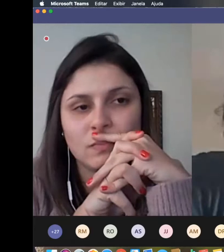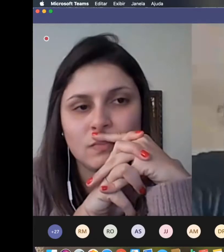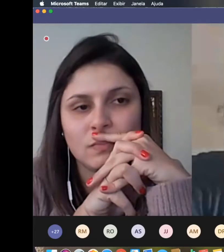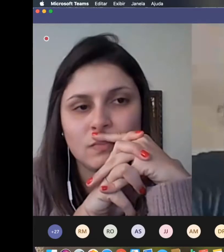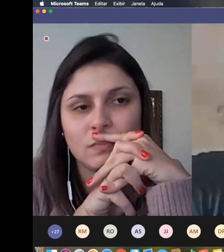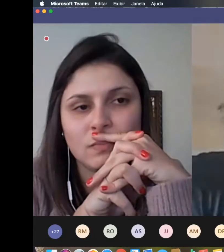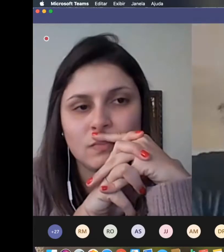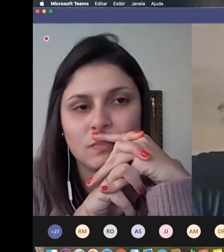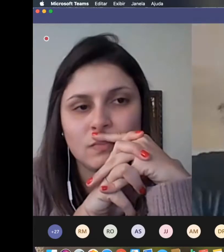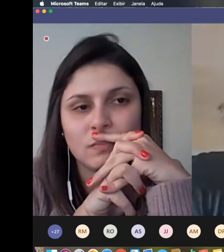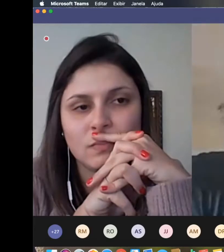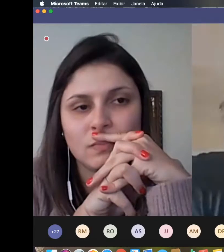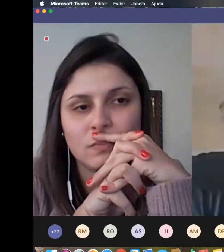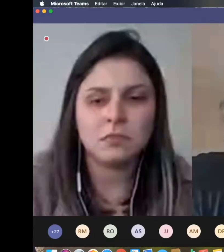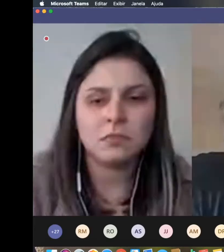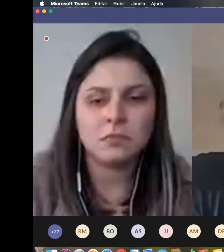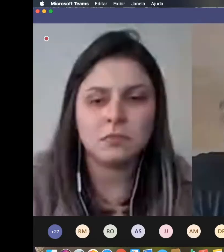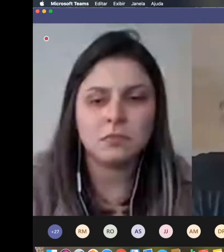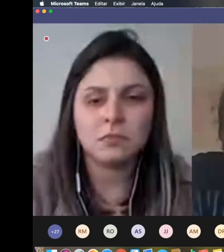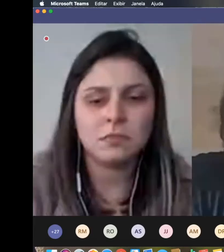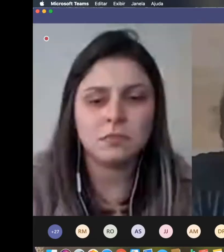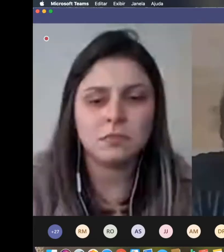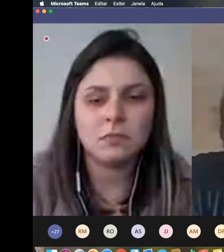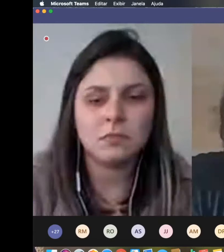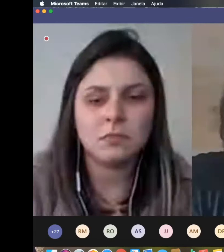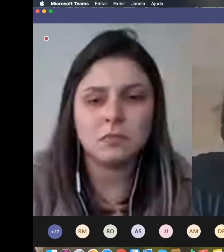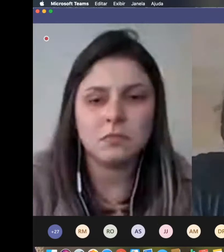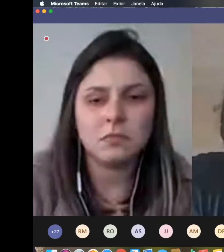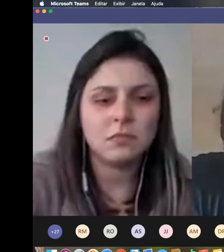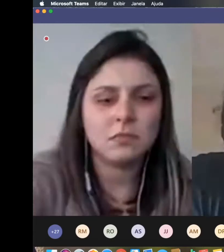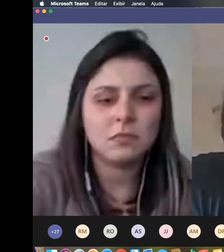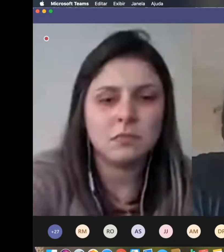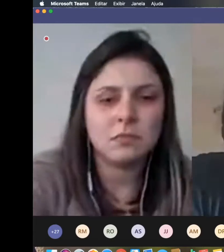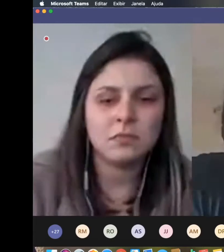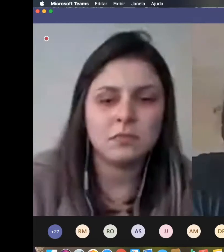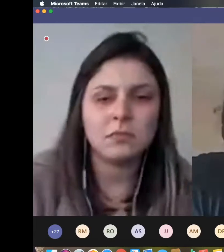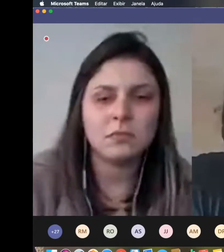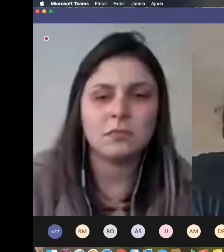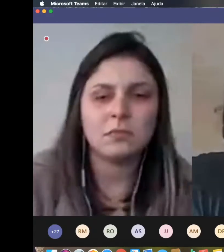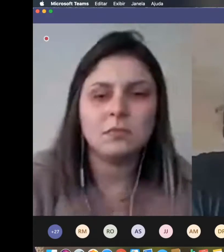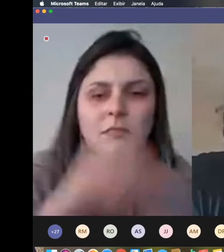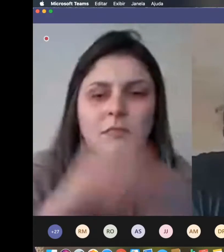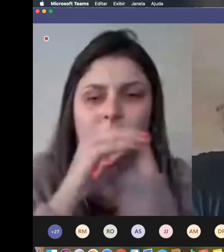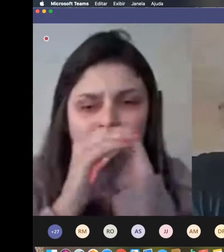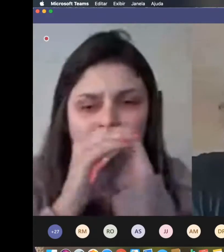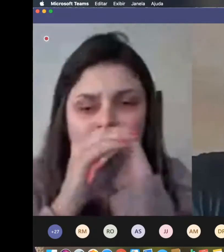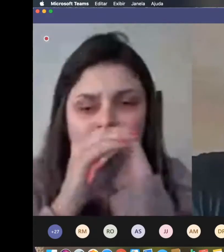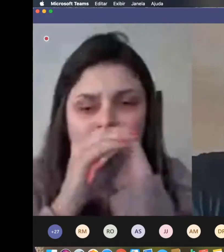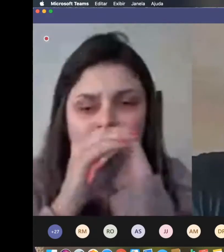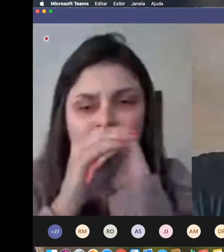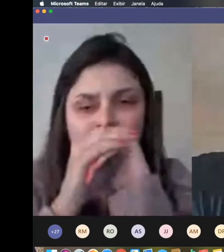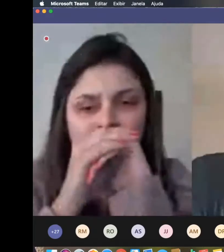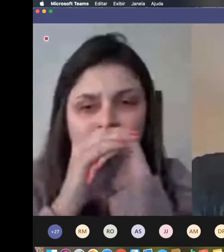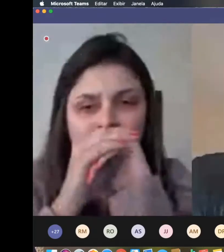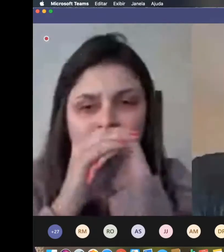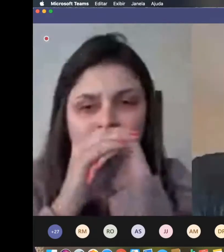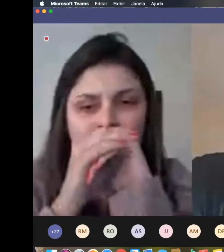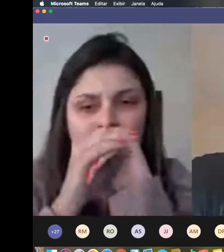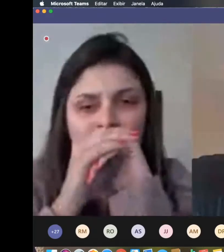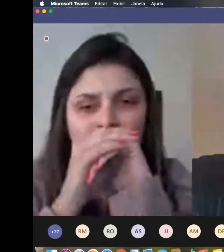evolutivo e significativo até do próprio conceito de conhecimento. Se o conhecimento se torna cada vez